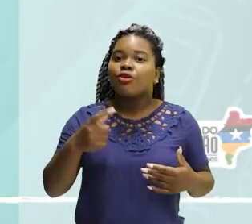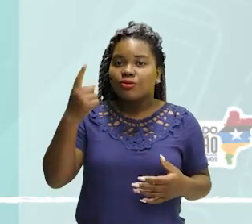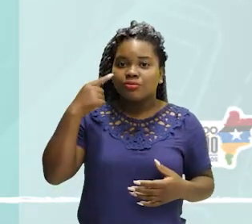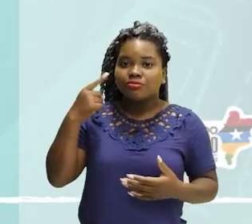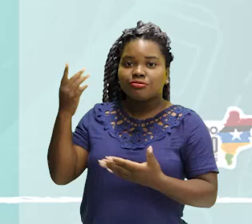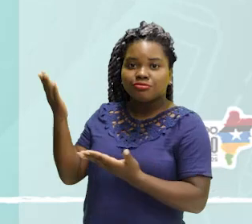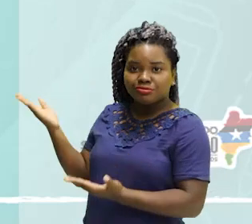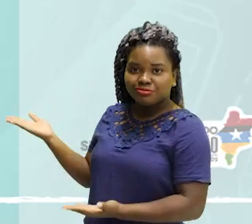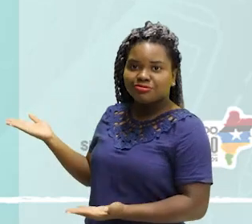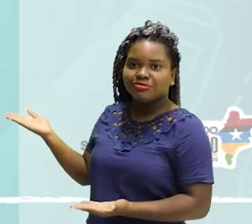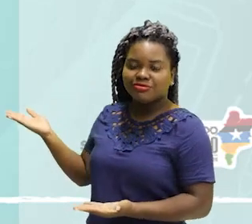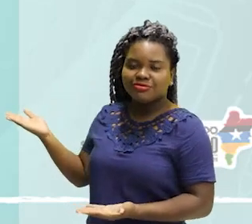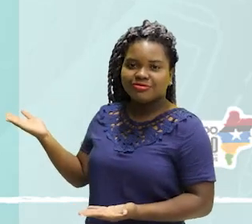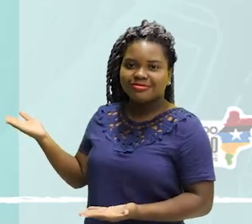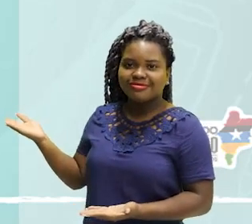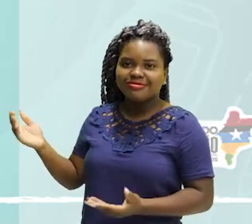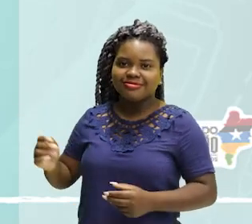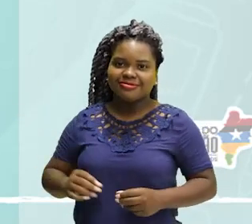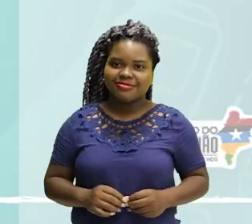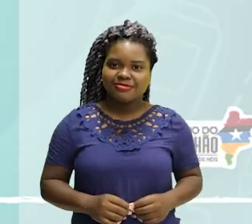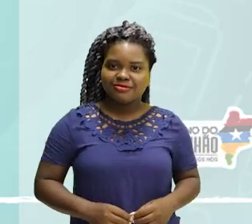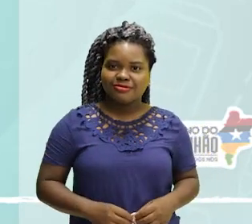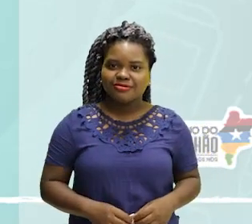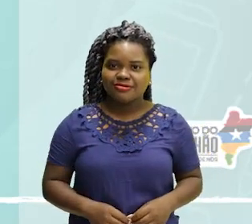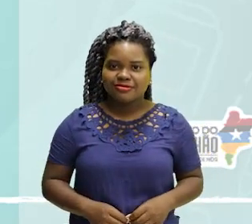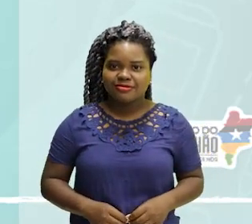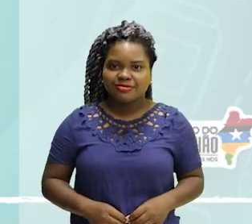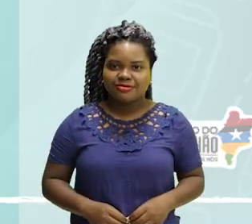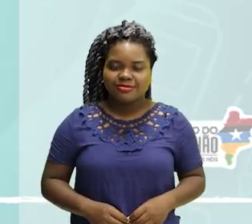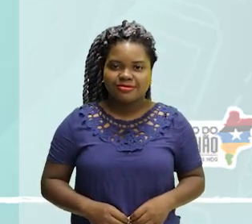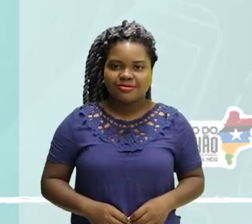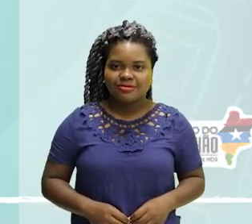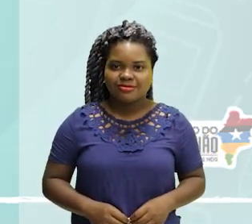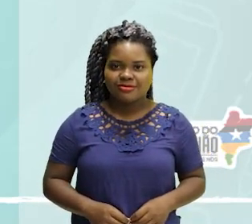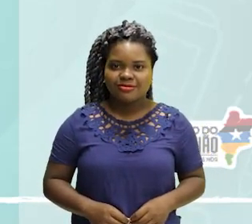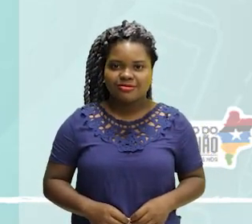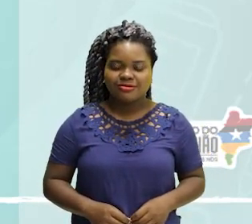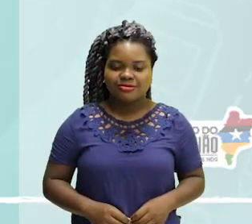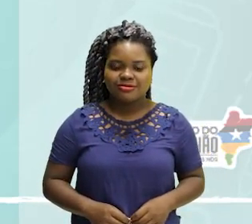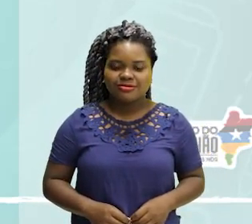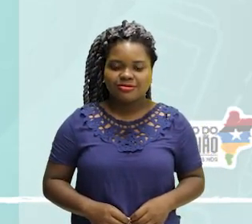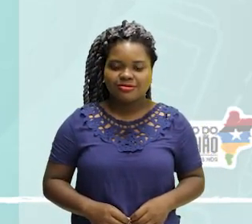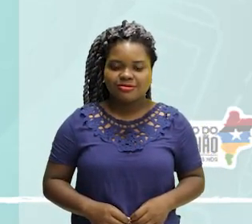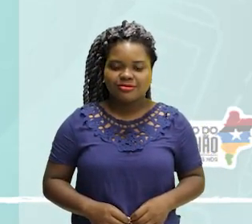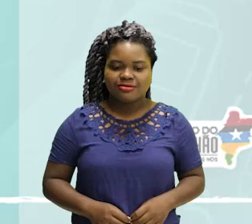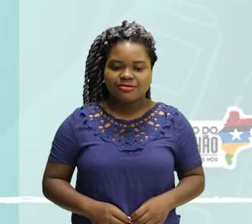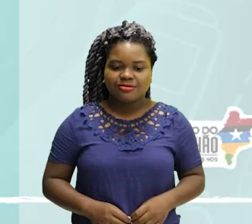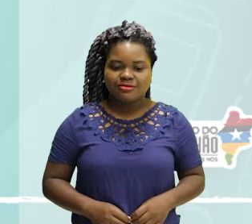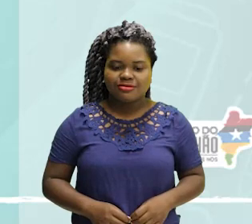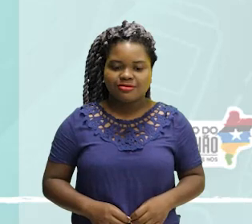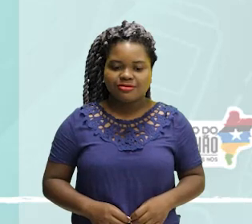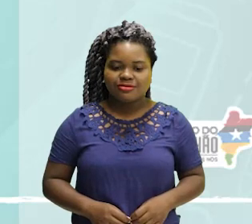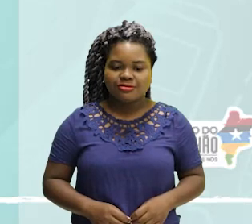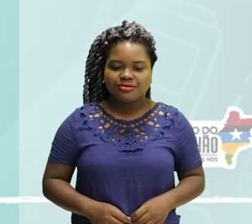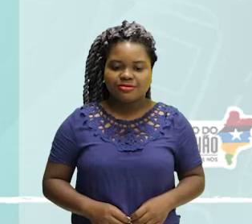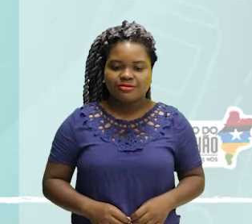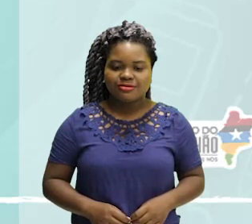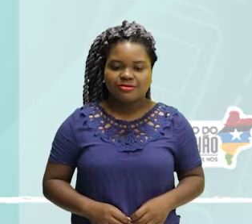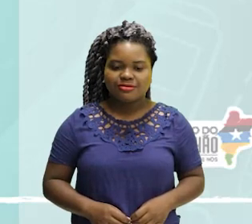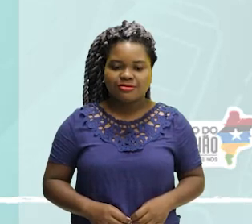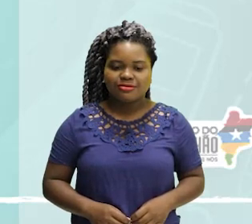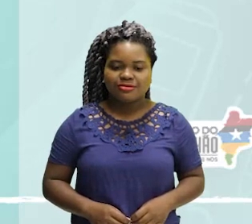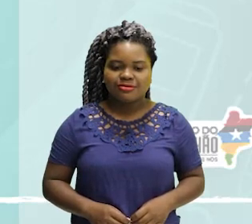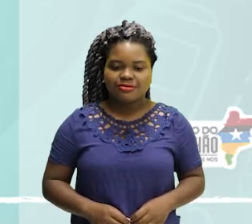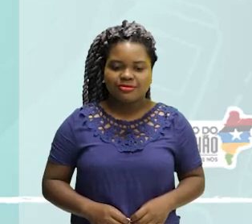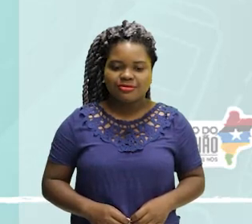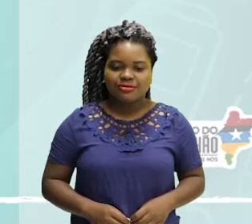está entre as mais antigas formas de arte literária, havendo registro de poesias em hieróglifos